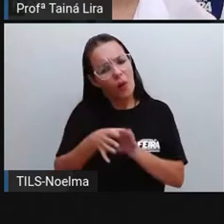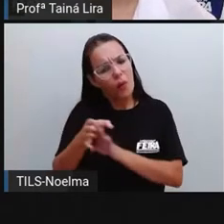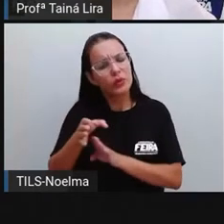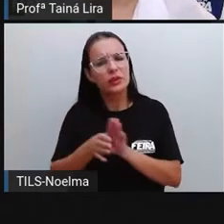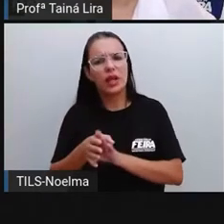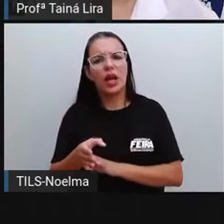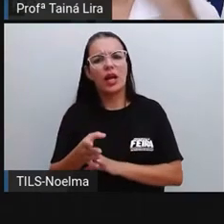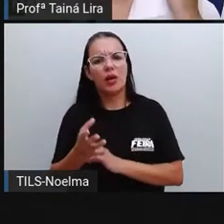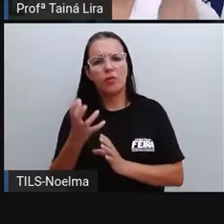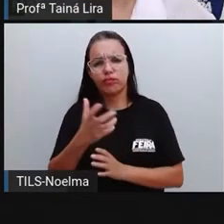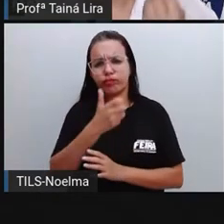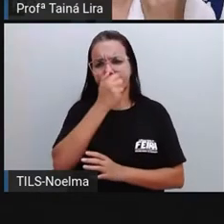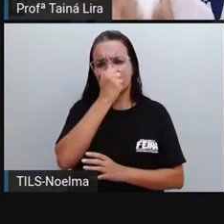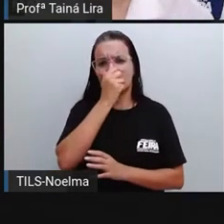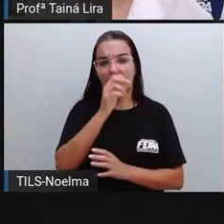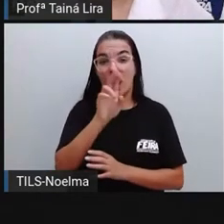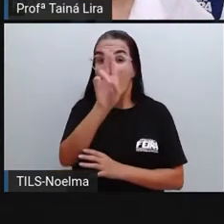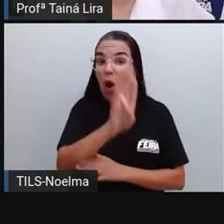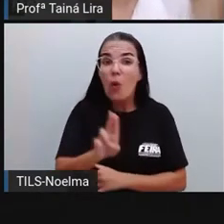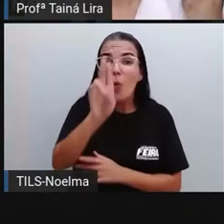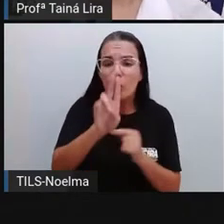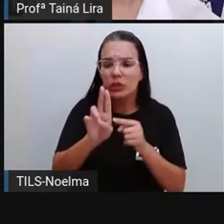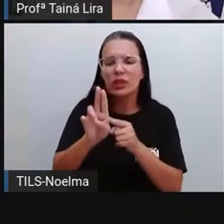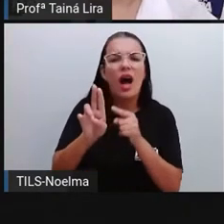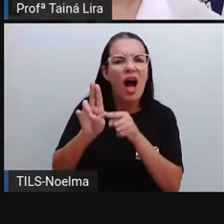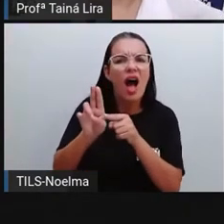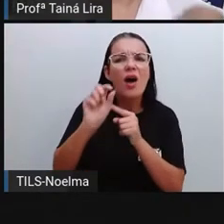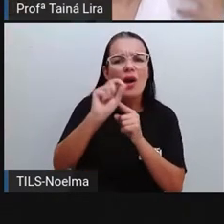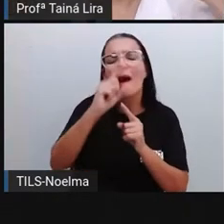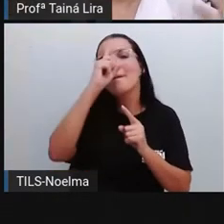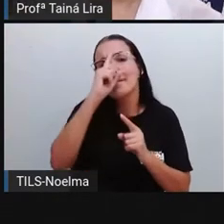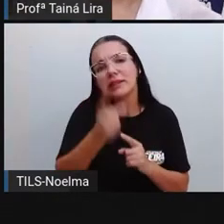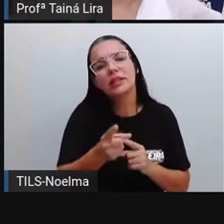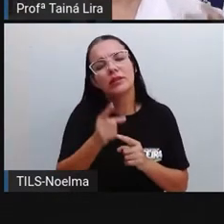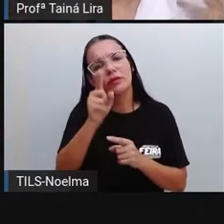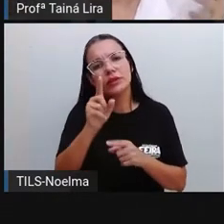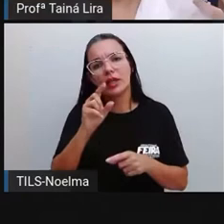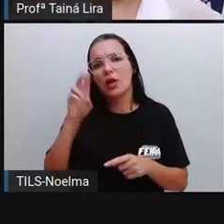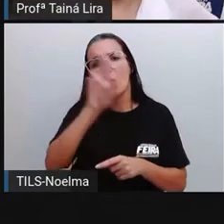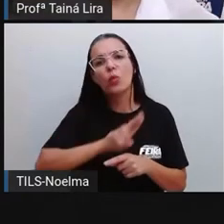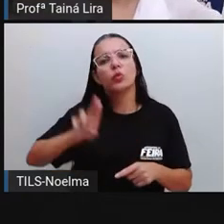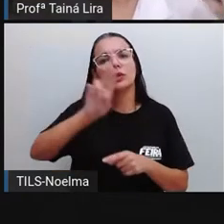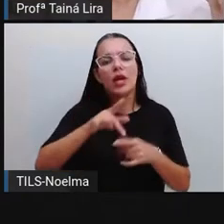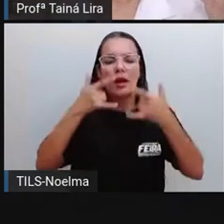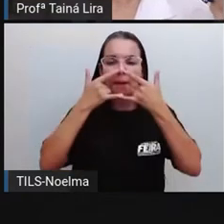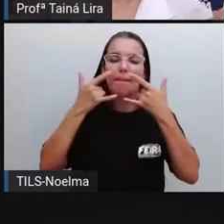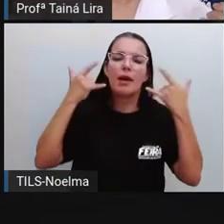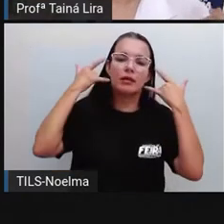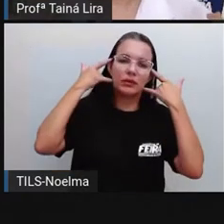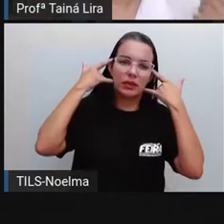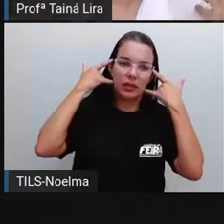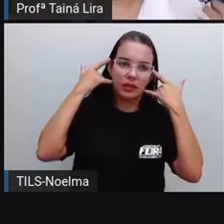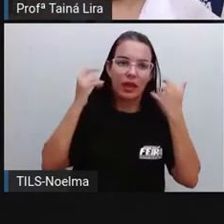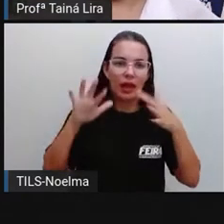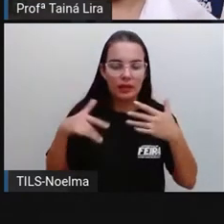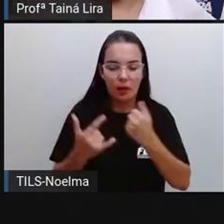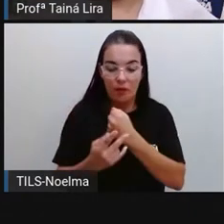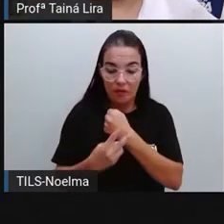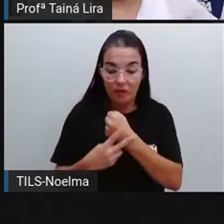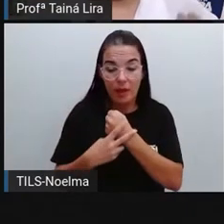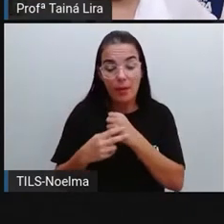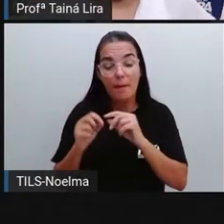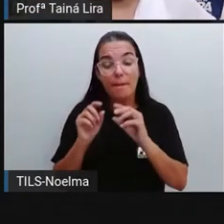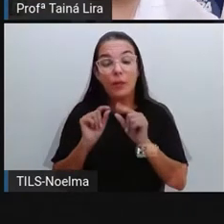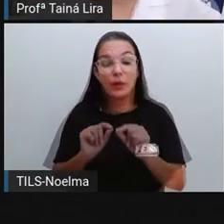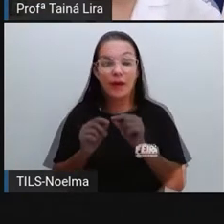aglomerações, né, use máscara. Então, são verbos, né, que vão indicar aí ordem ou